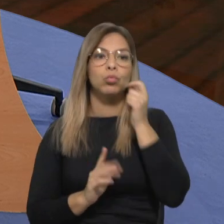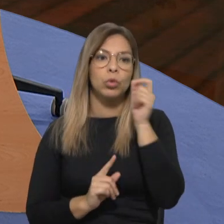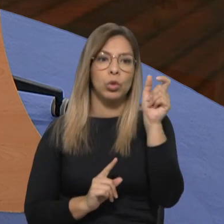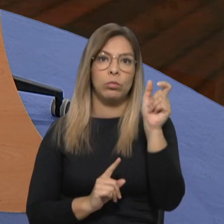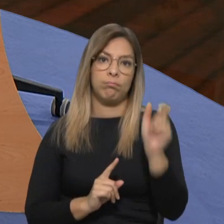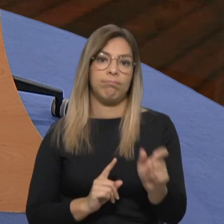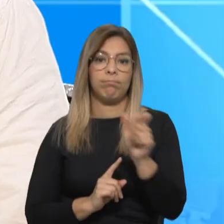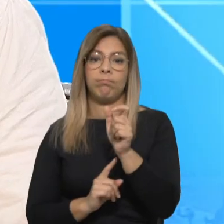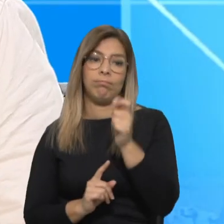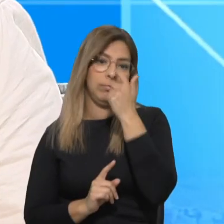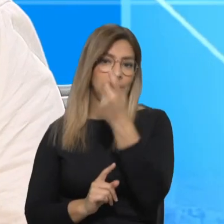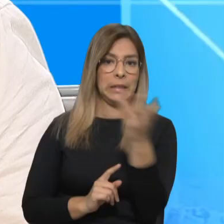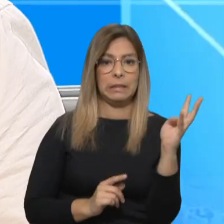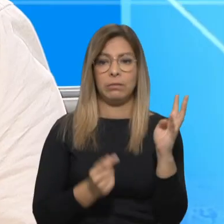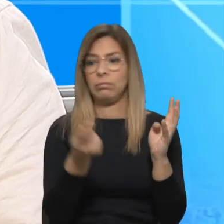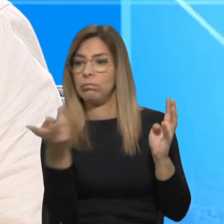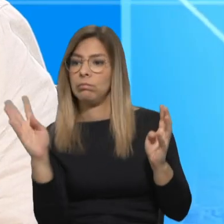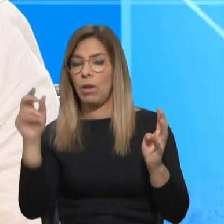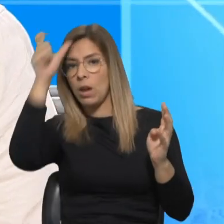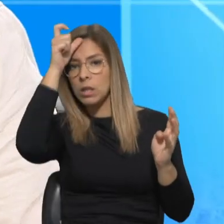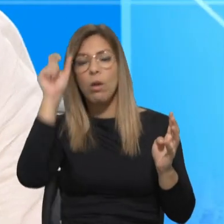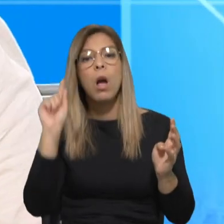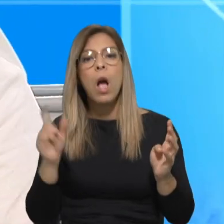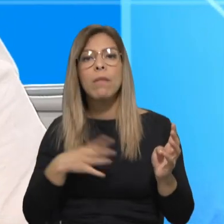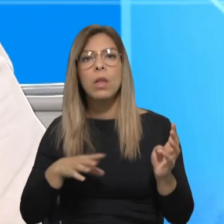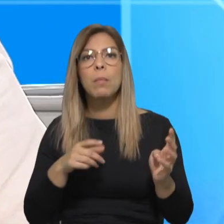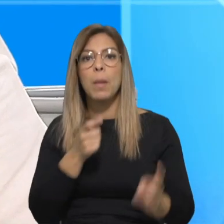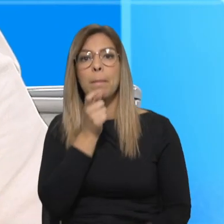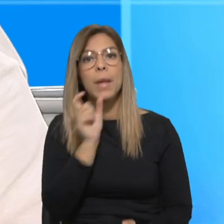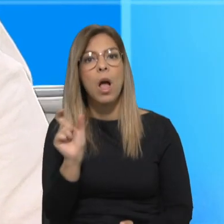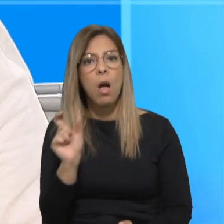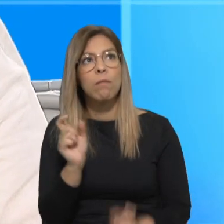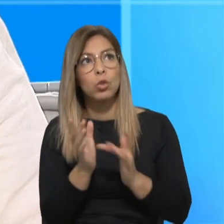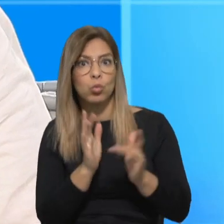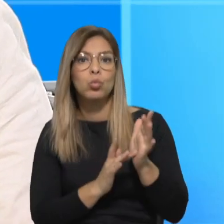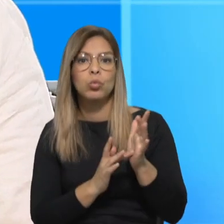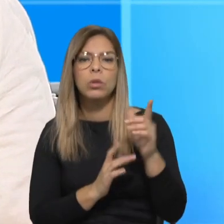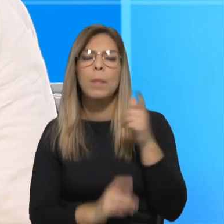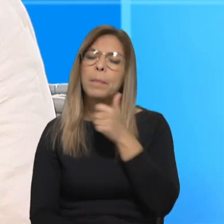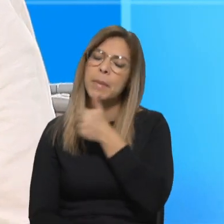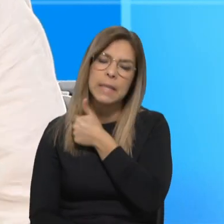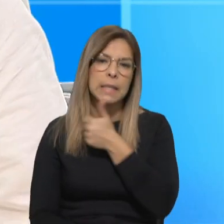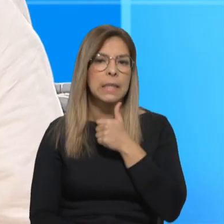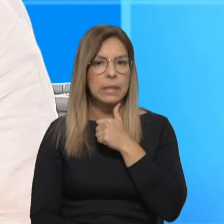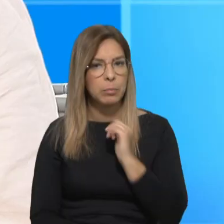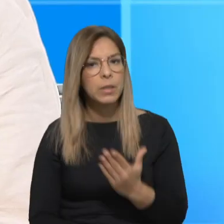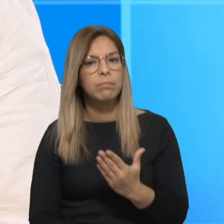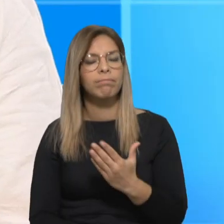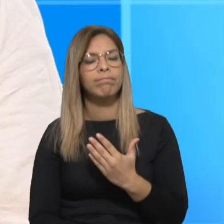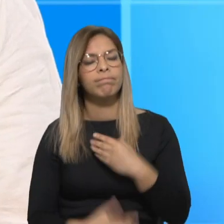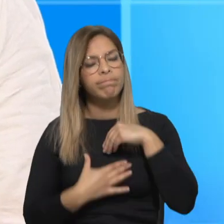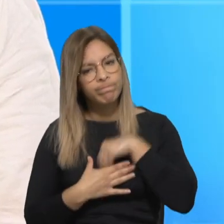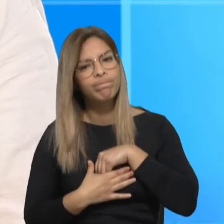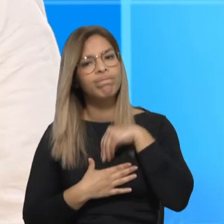é? Provavelmente a palavra de Jesus é se calhar muita paciência para lidar com um determinado